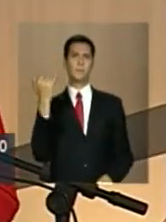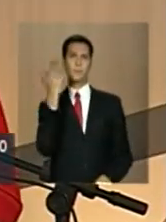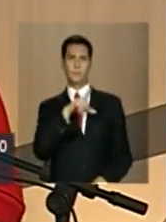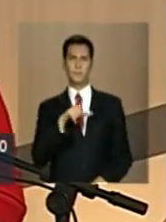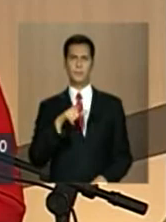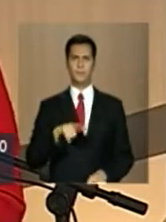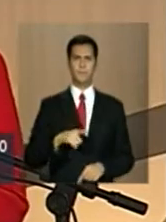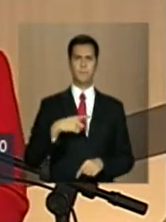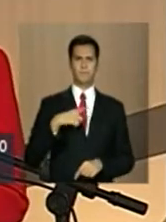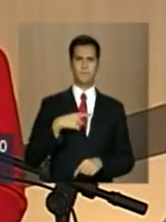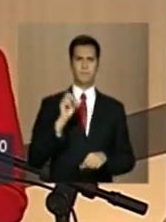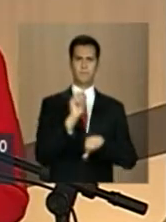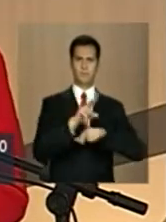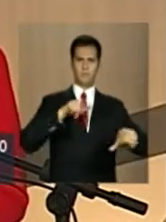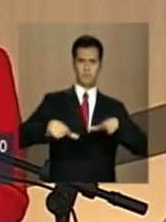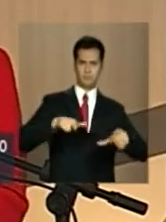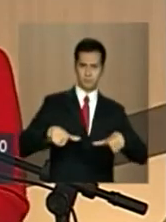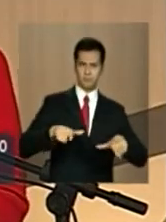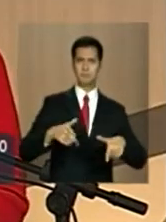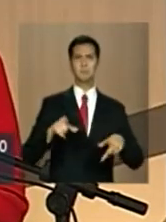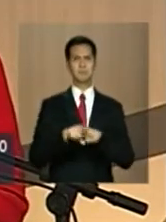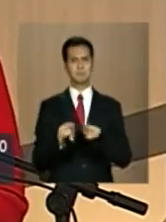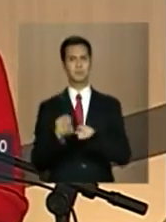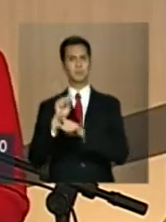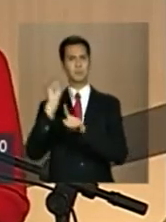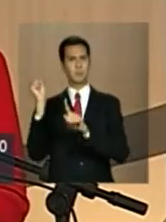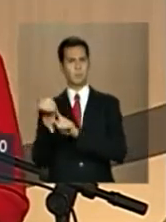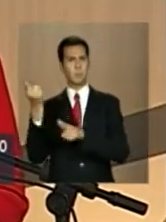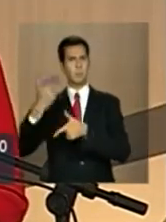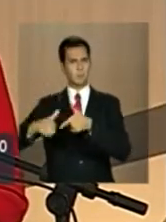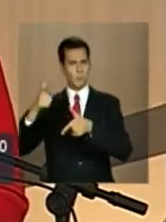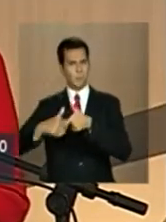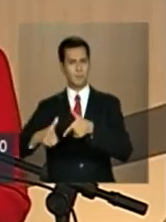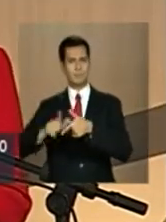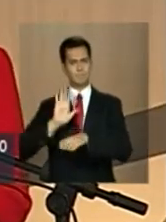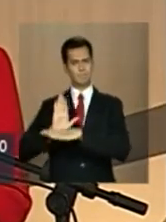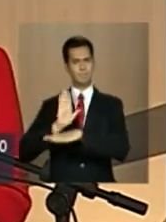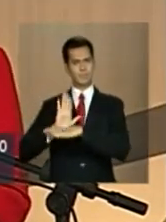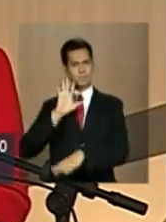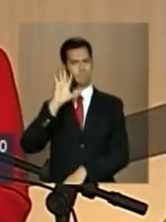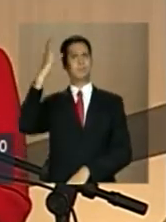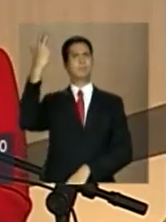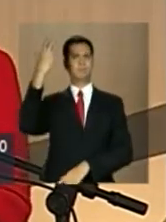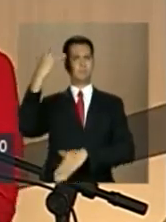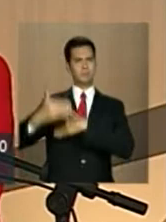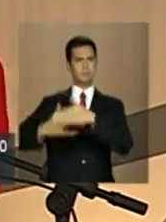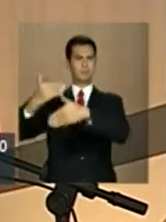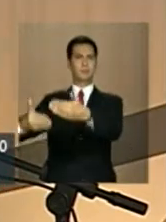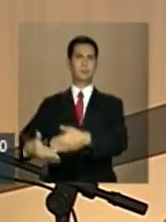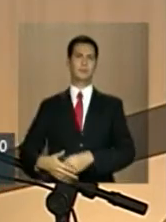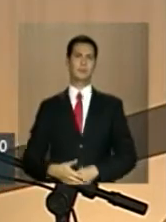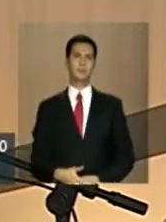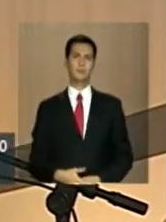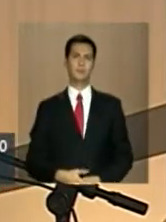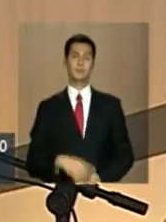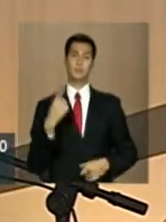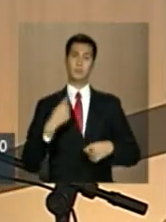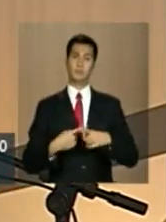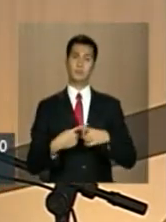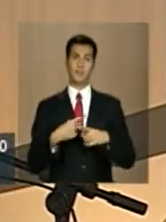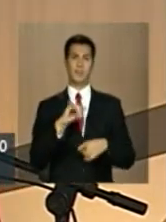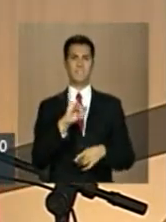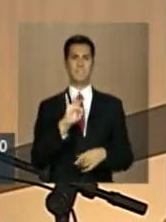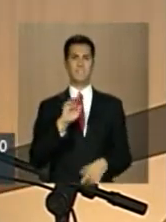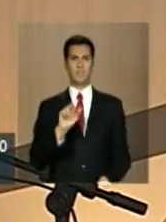e resolvendo problemas sociais sérios do nosso país. Porque falta de infraestrutura é